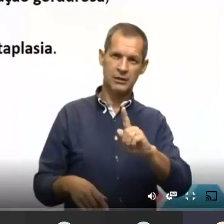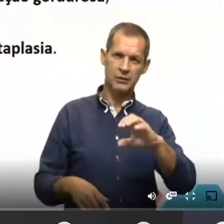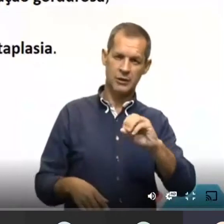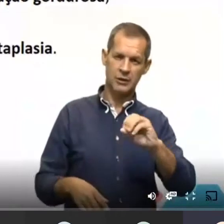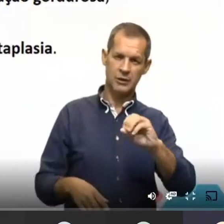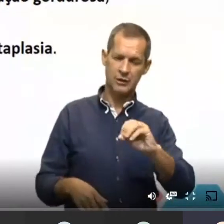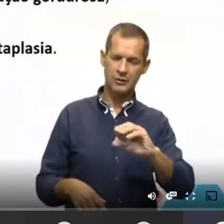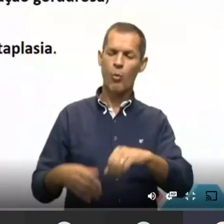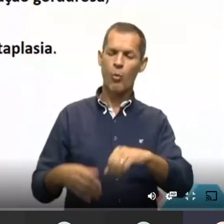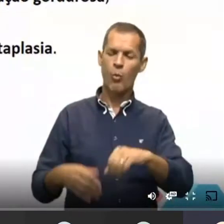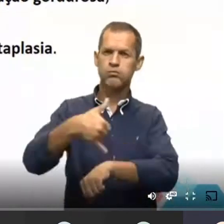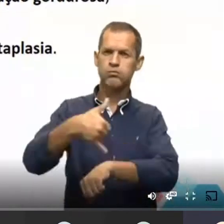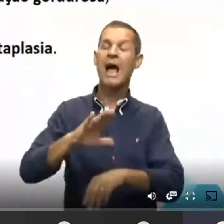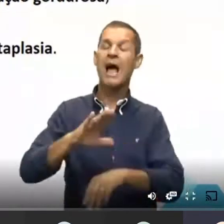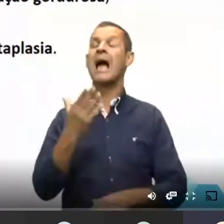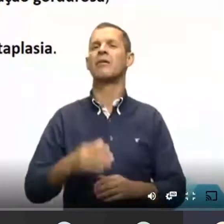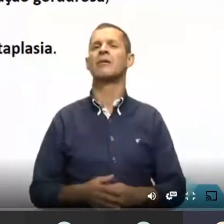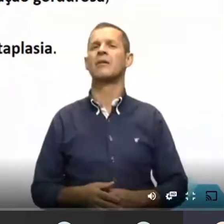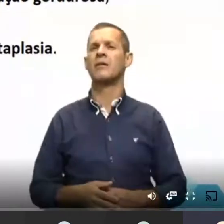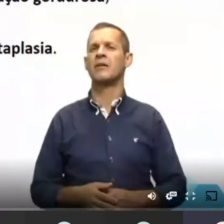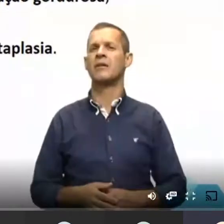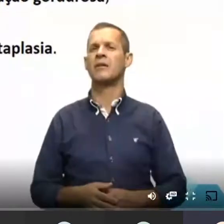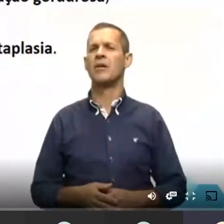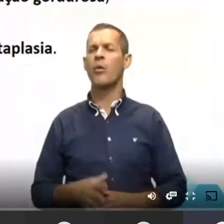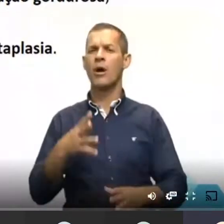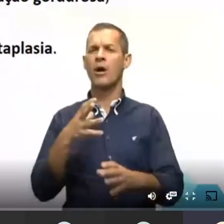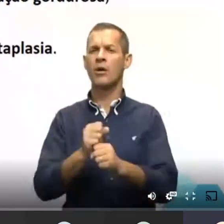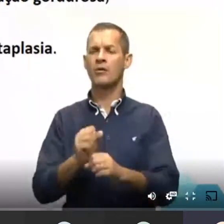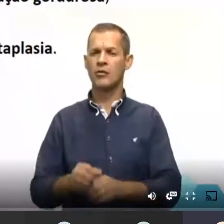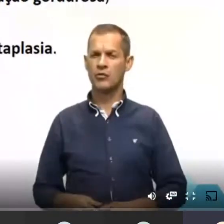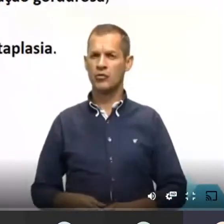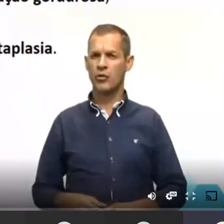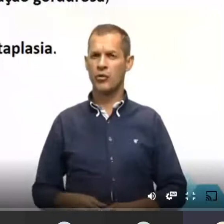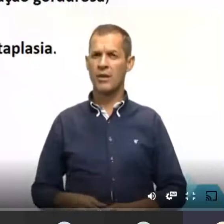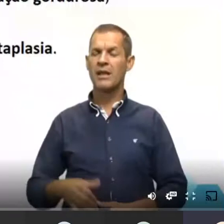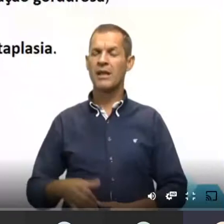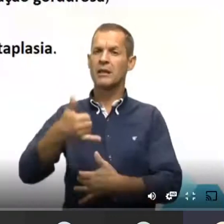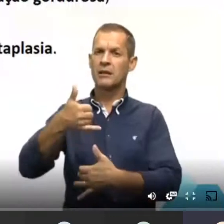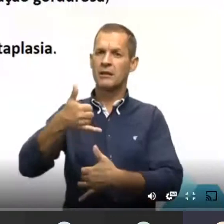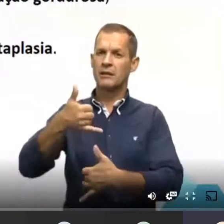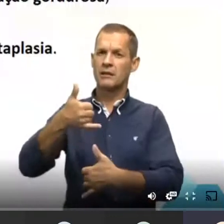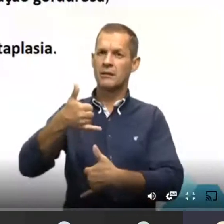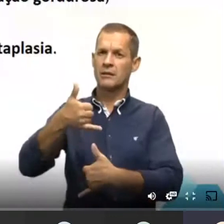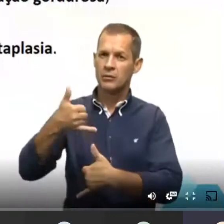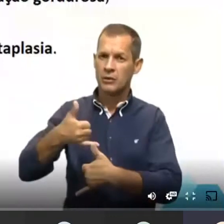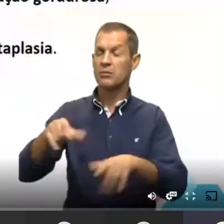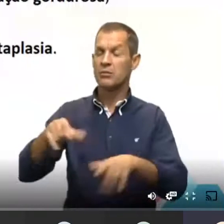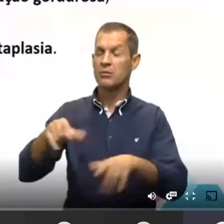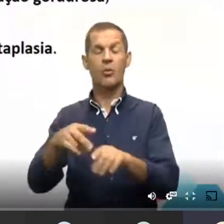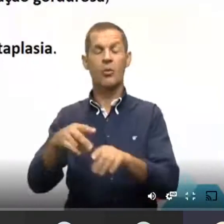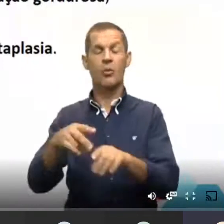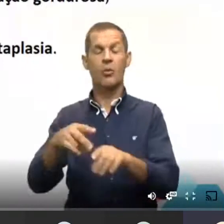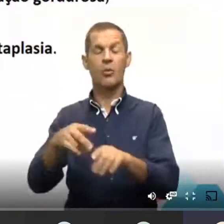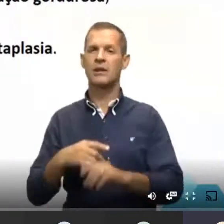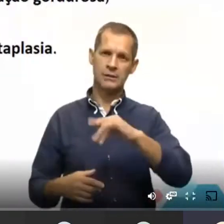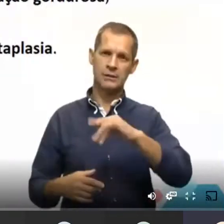degeneração gordurosa, que é quando ocorre o acúmulo de lipídios numa célula que não deveria acumular tanto lipídio